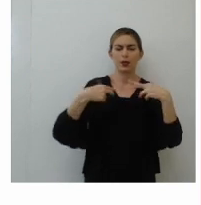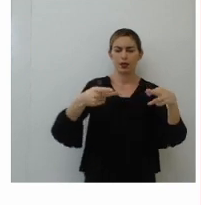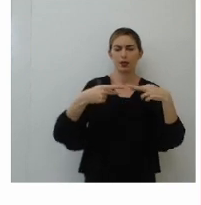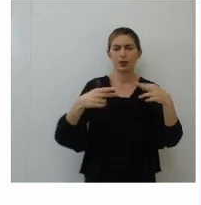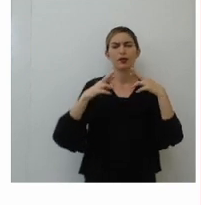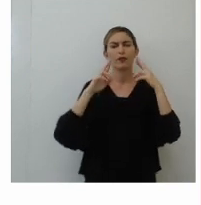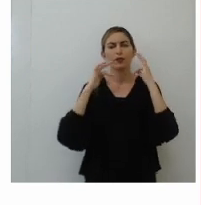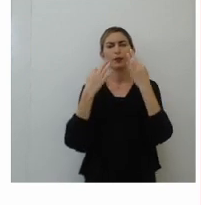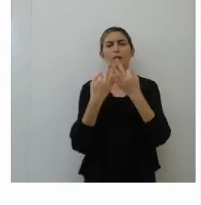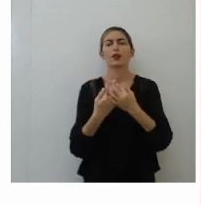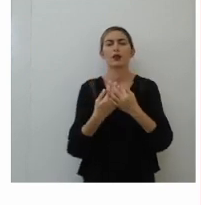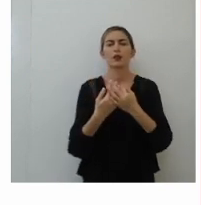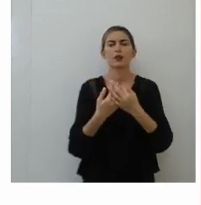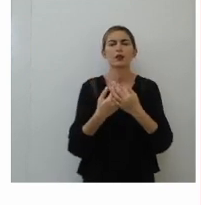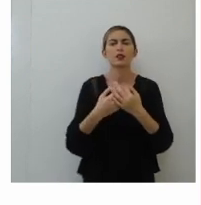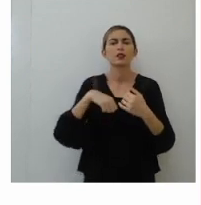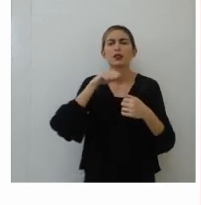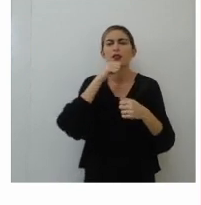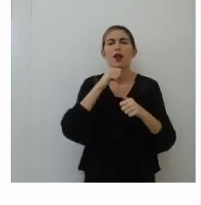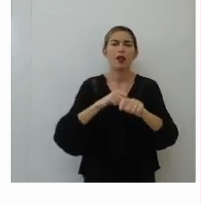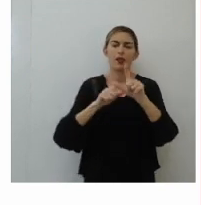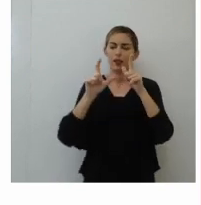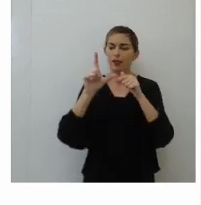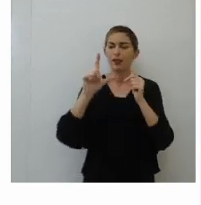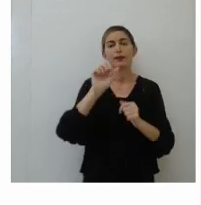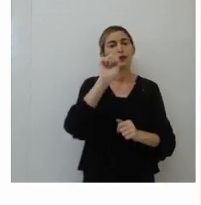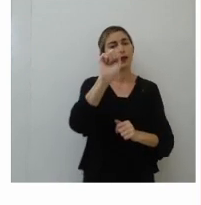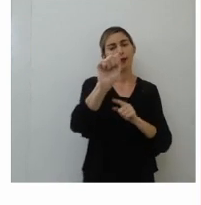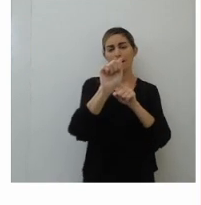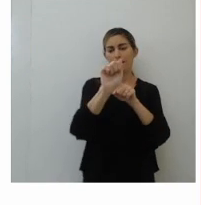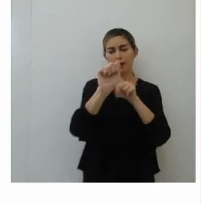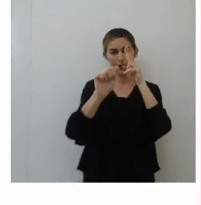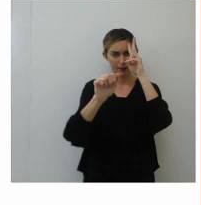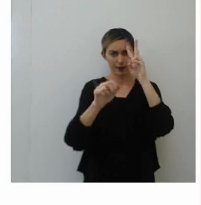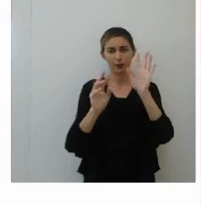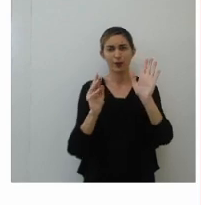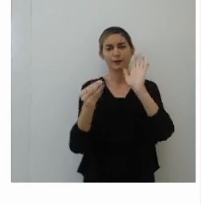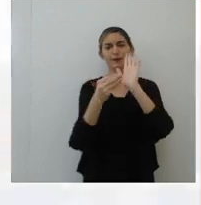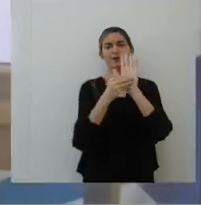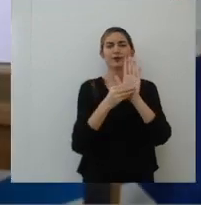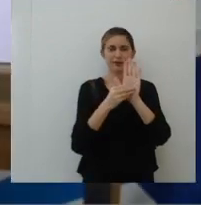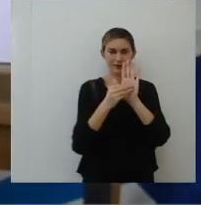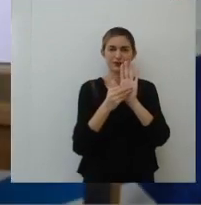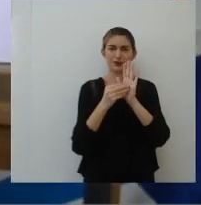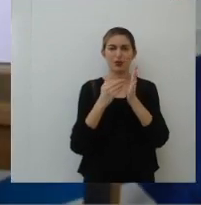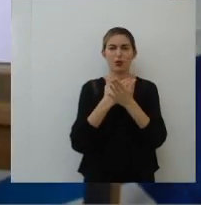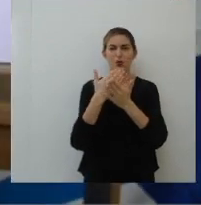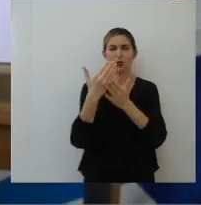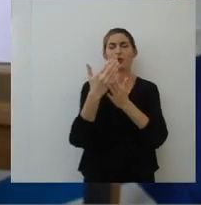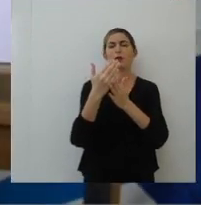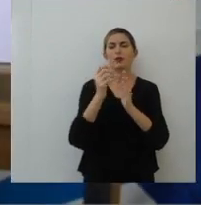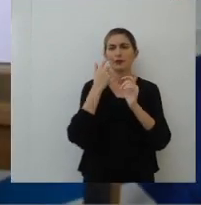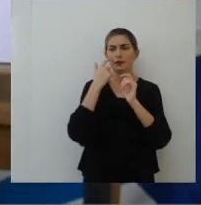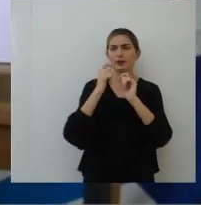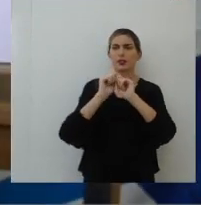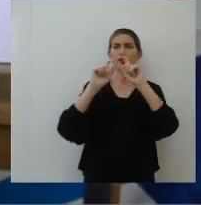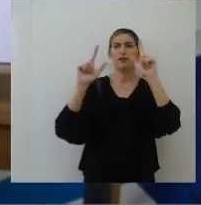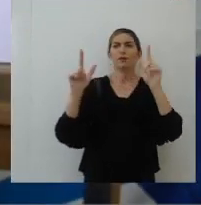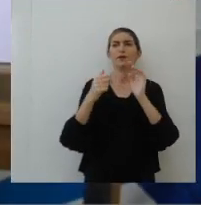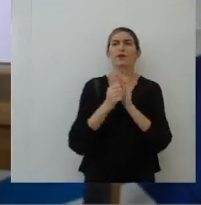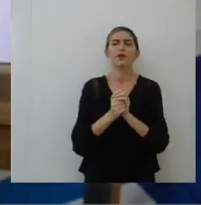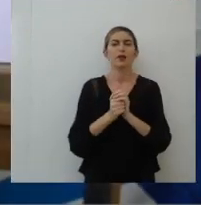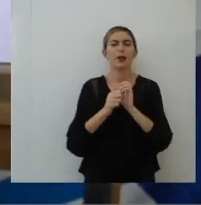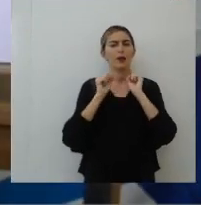certa? Sem medo de errar, letra A. Lembra que eu coloquei no quadro, no início da aula? Corta para o quadro, meu querido. Olha lá.